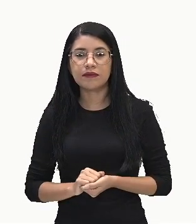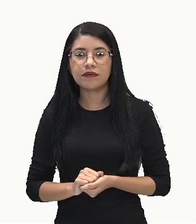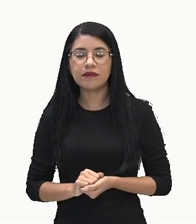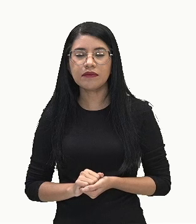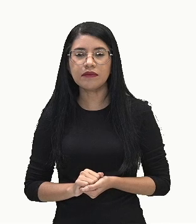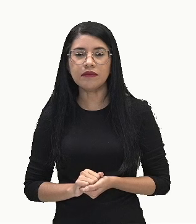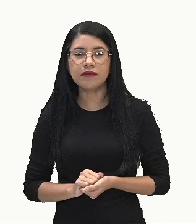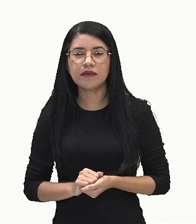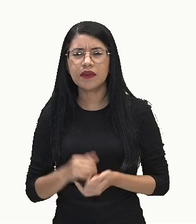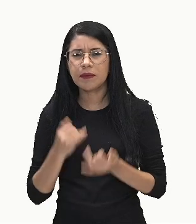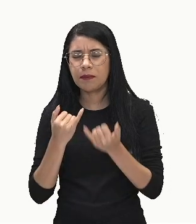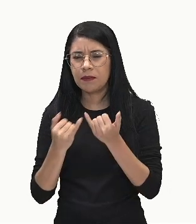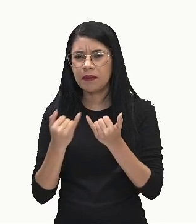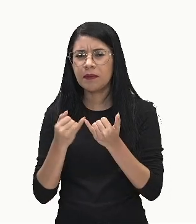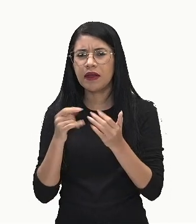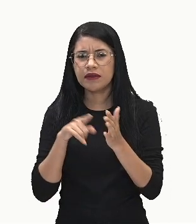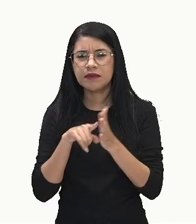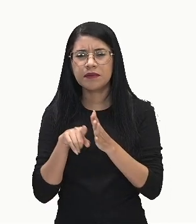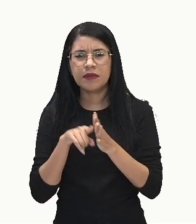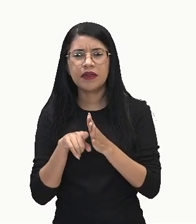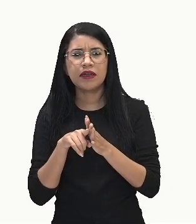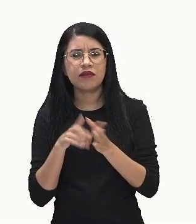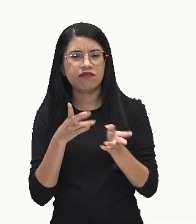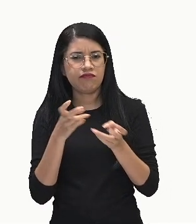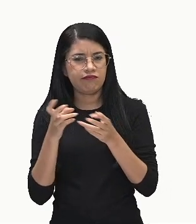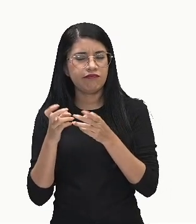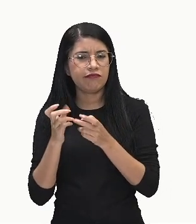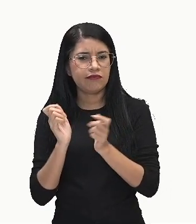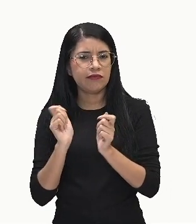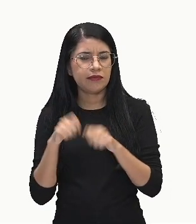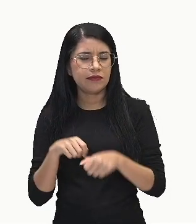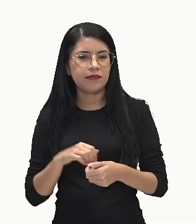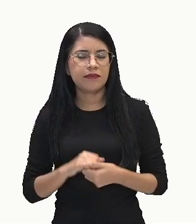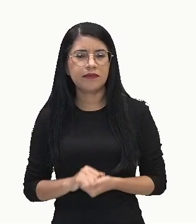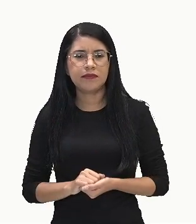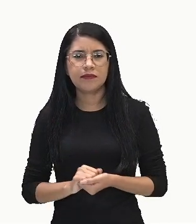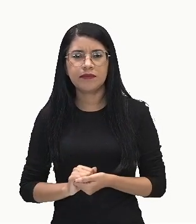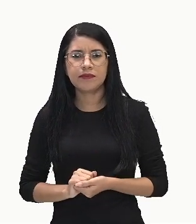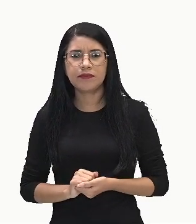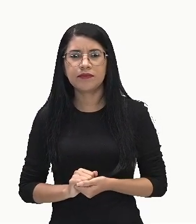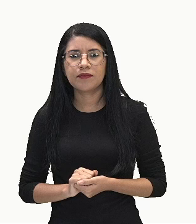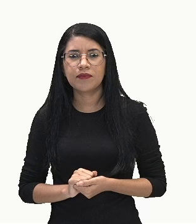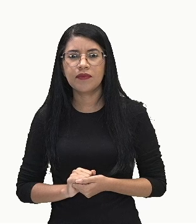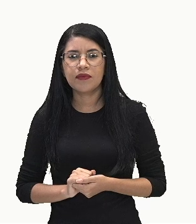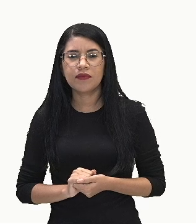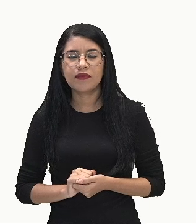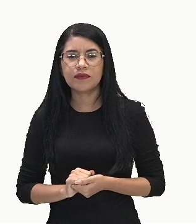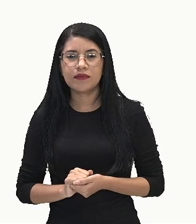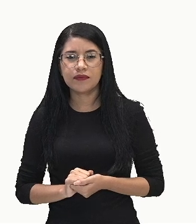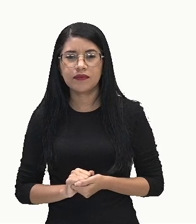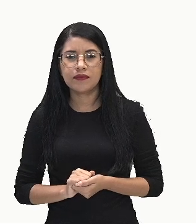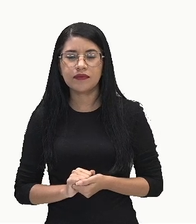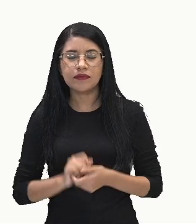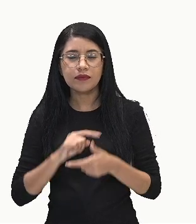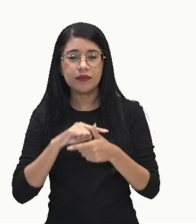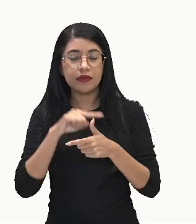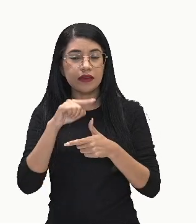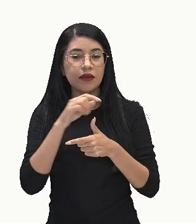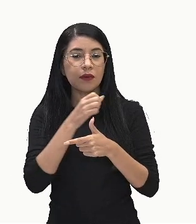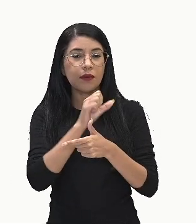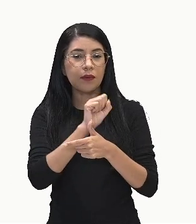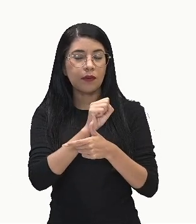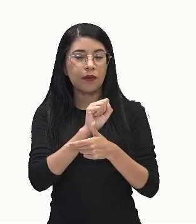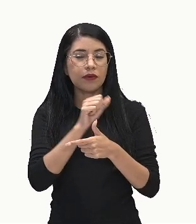questões bem parecidas, vocês já perceberam, né? Então, um lado mede 8, o outro